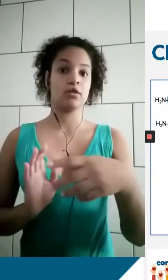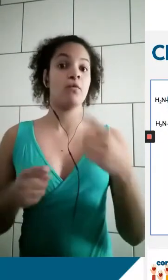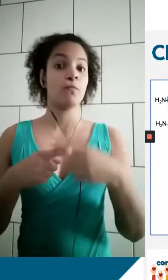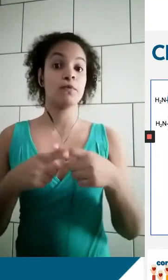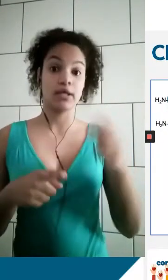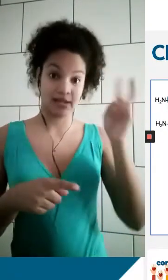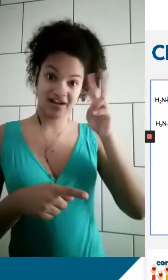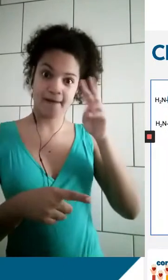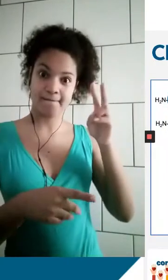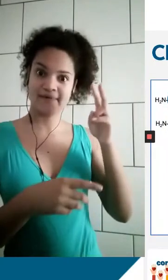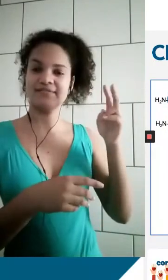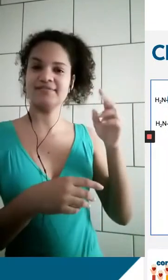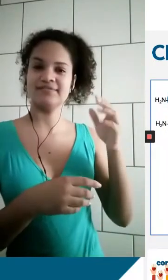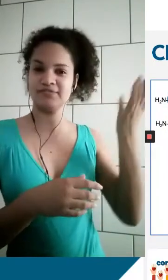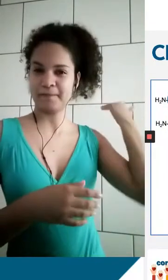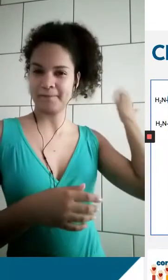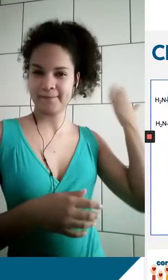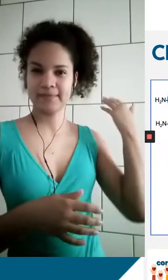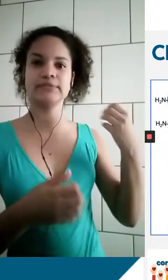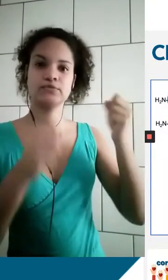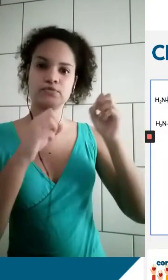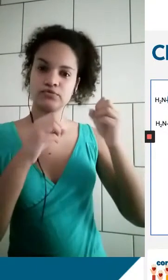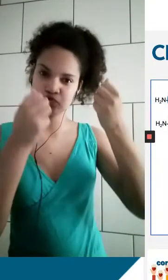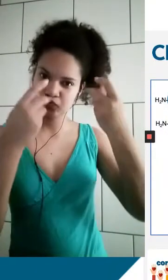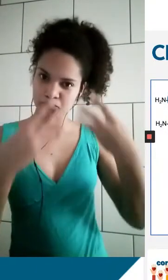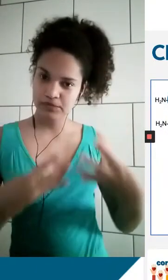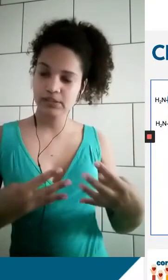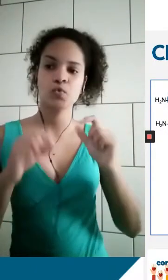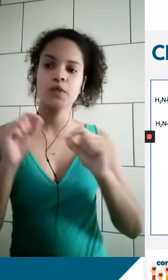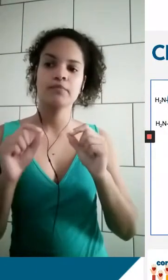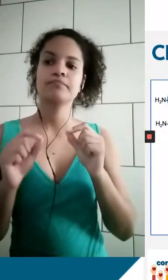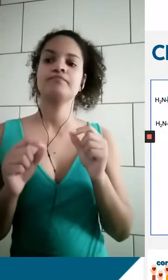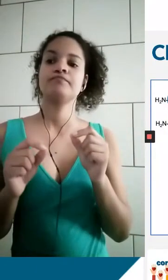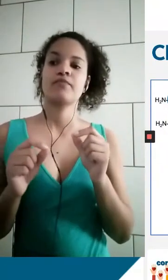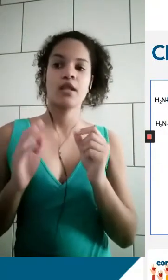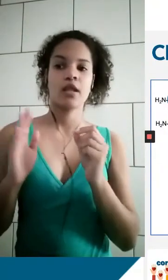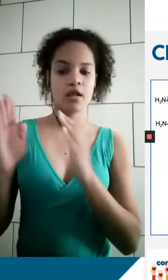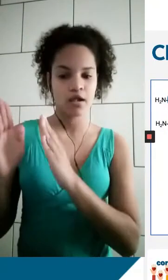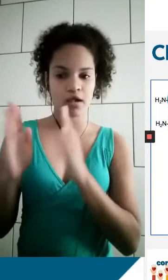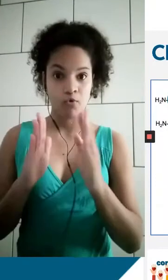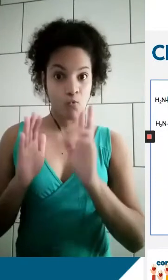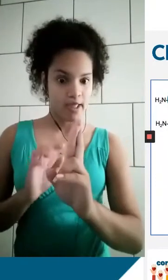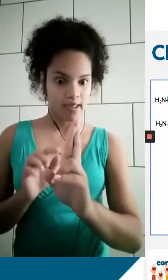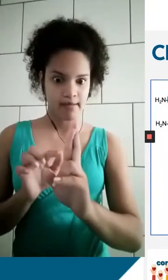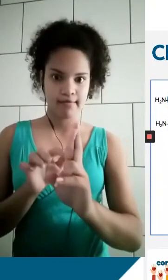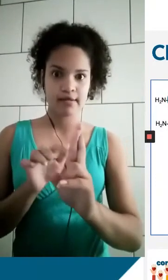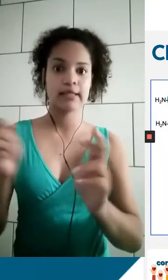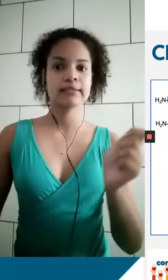atrás, né, relembrando a vocês, que aquelas cadeias laterais, o R,